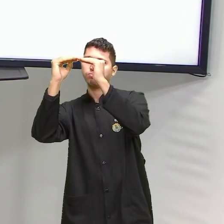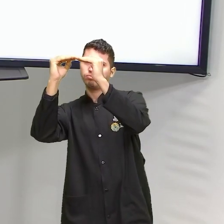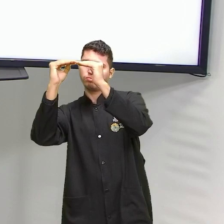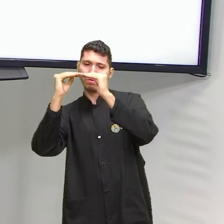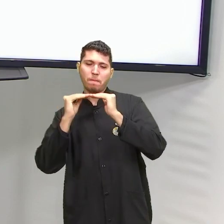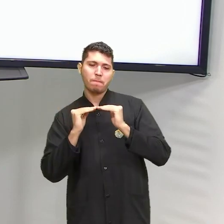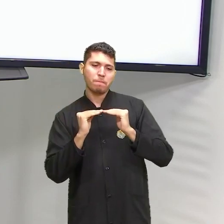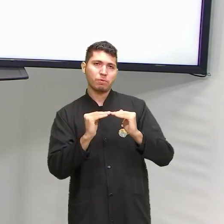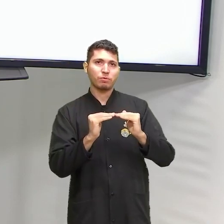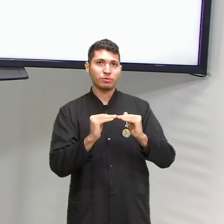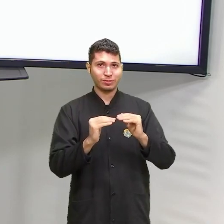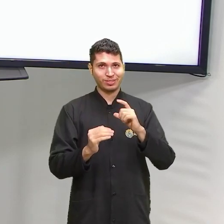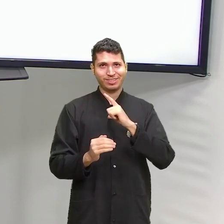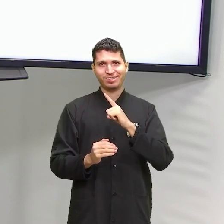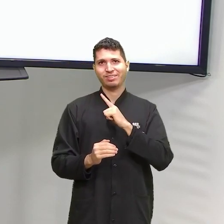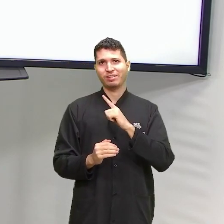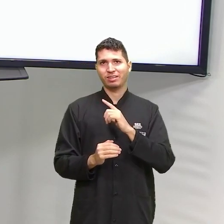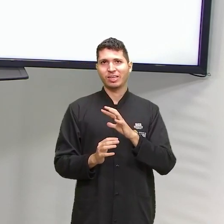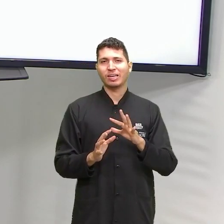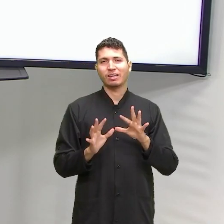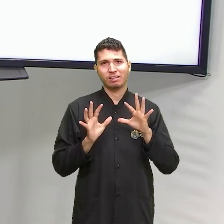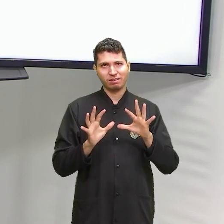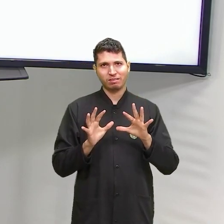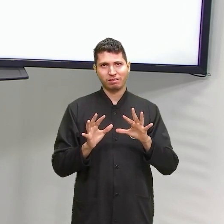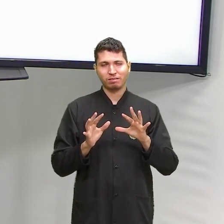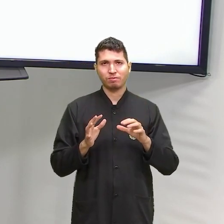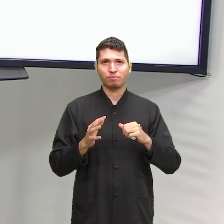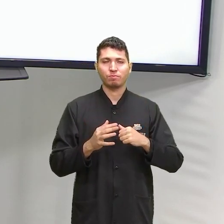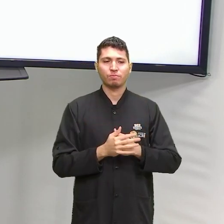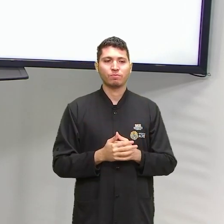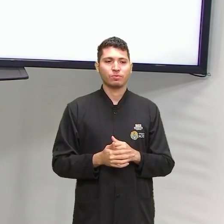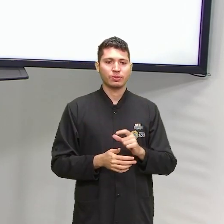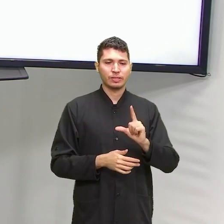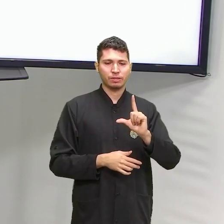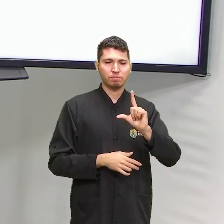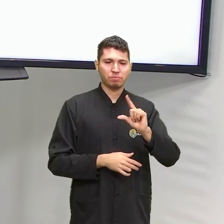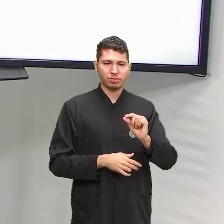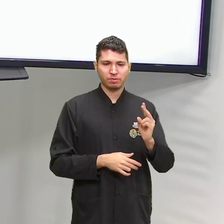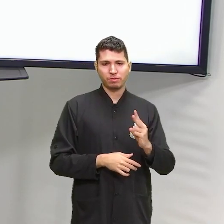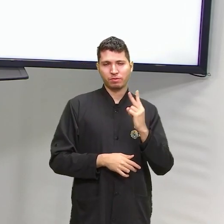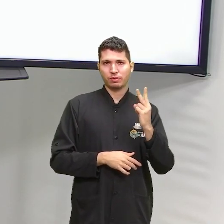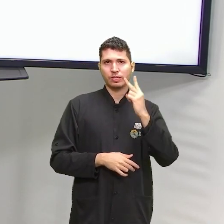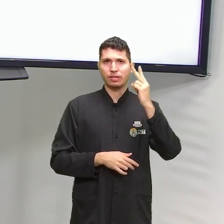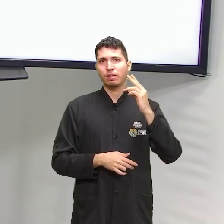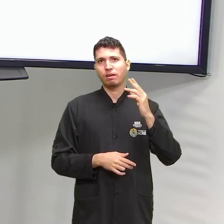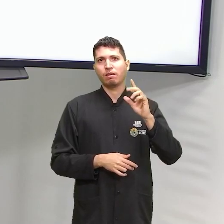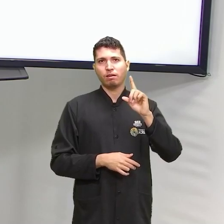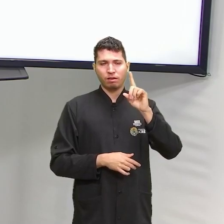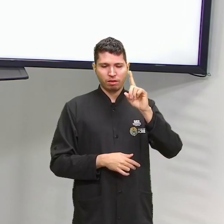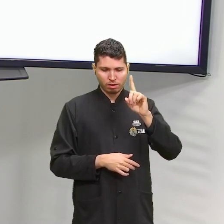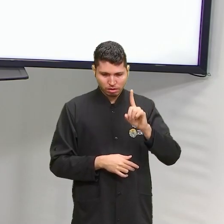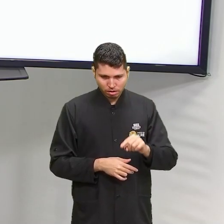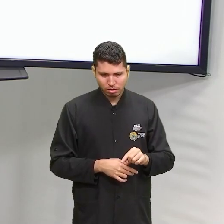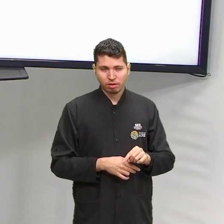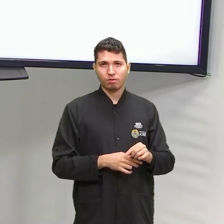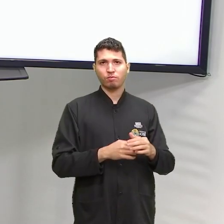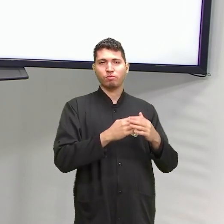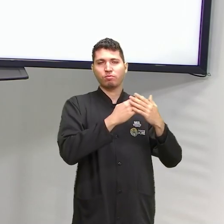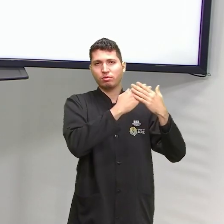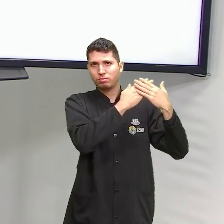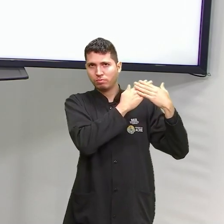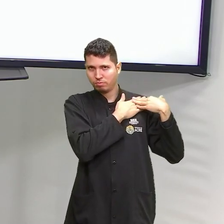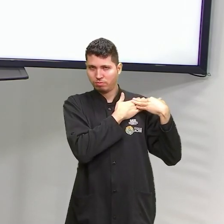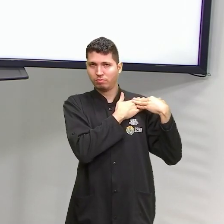escravo considerado de menor valor era o responsável por essa tarefa. É importante lembrar que, mais uma vez, o processo foi complexo.